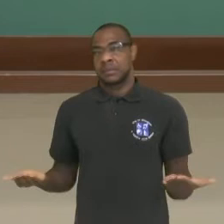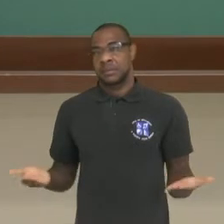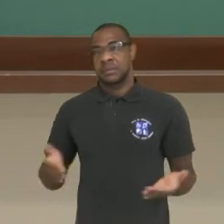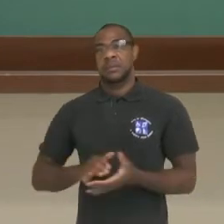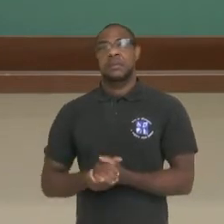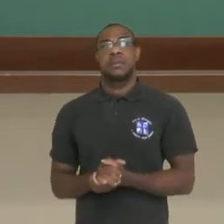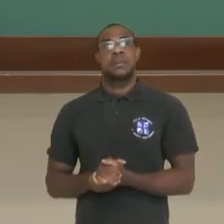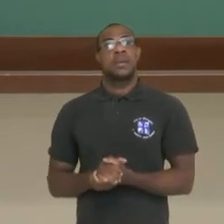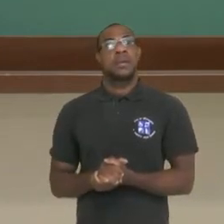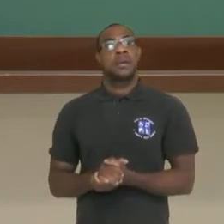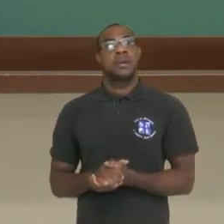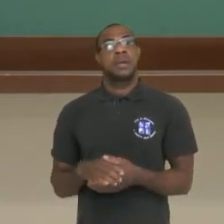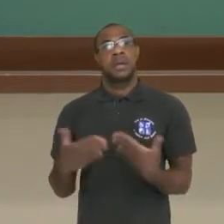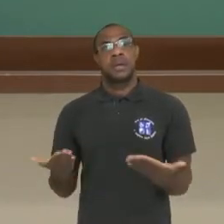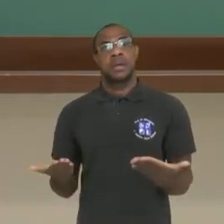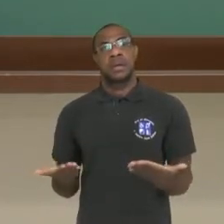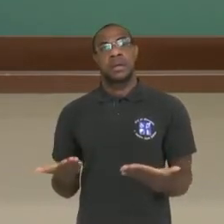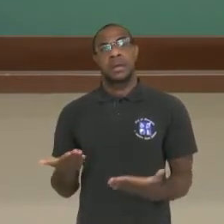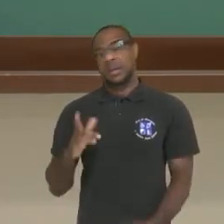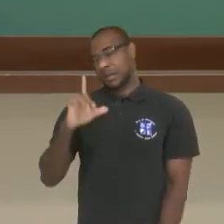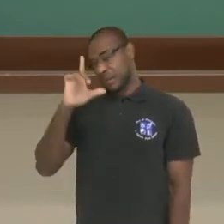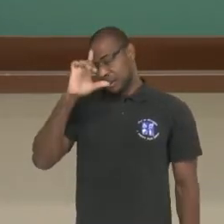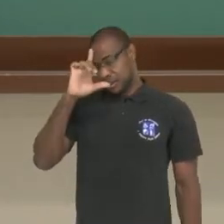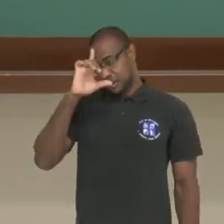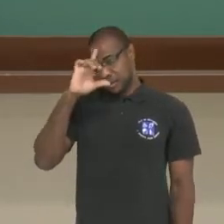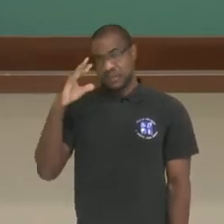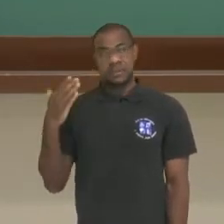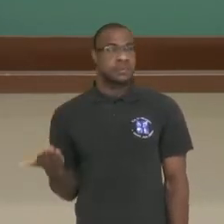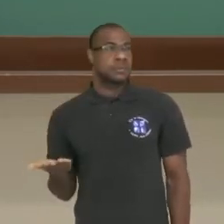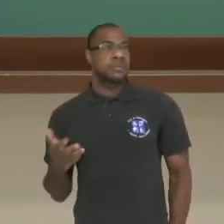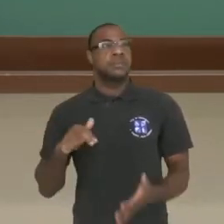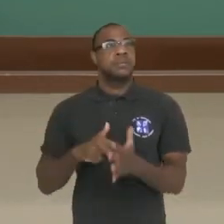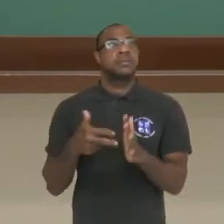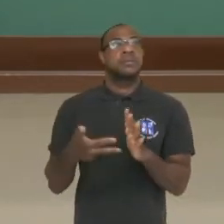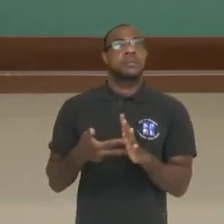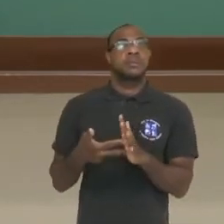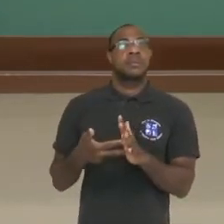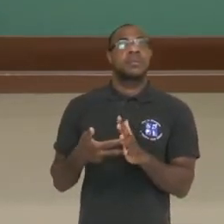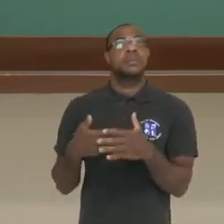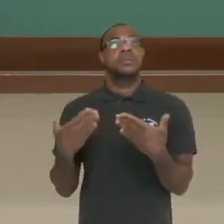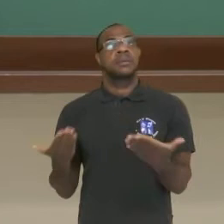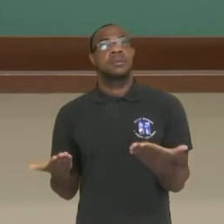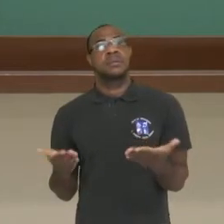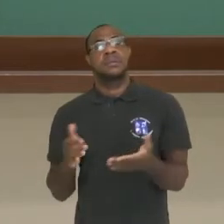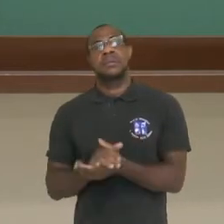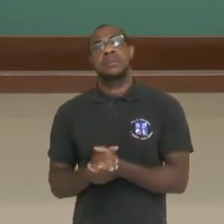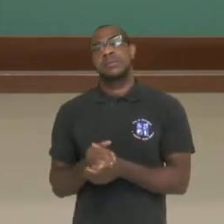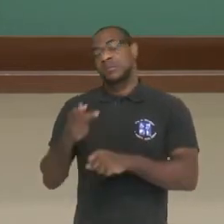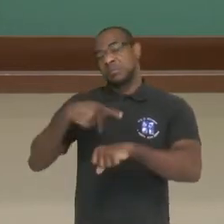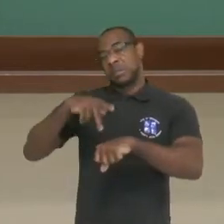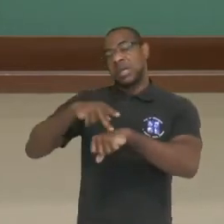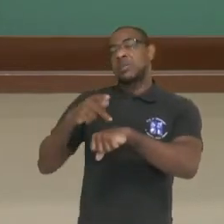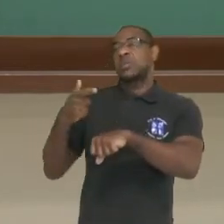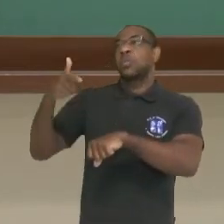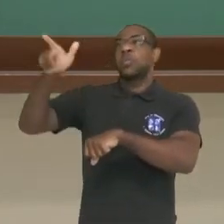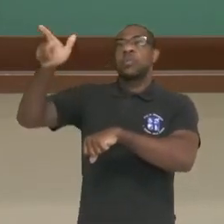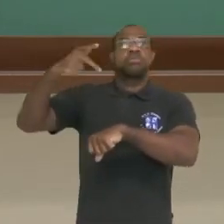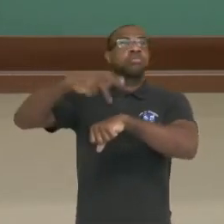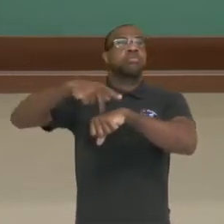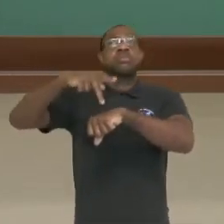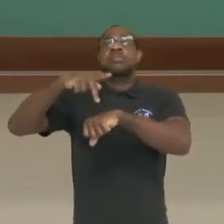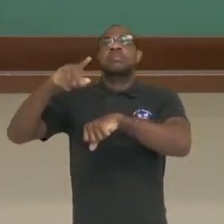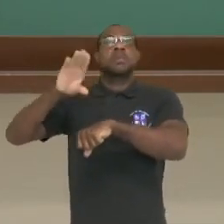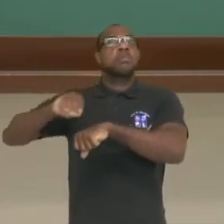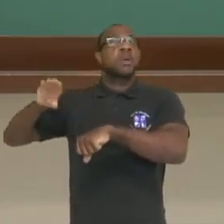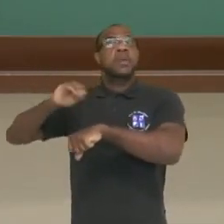não. A língua latina significa a língua morta, que nenhum país no mundo atual